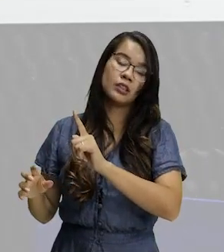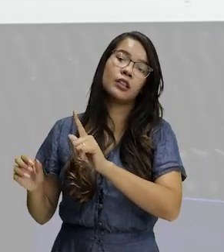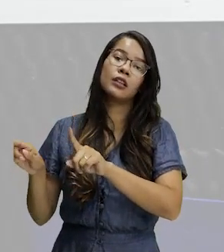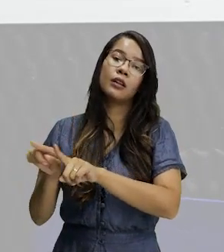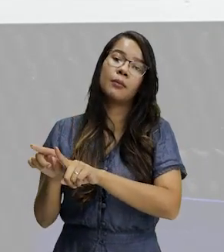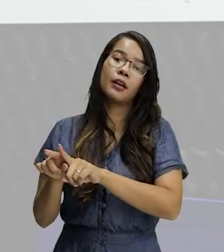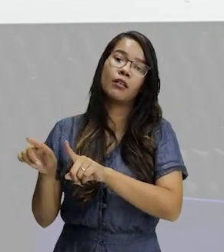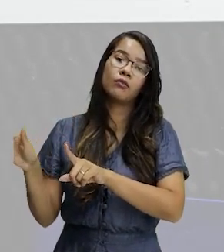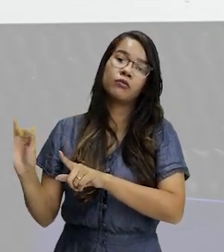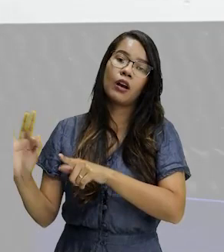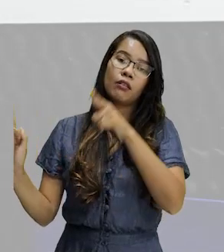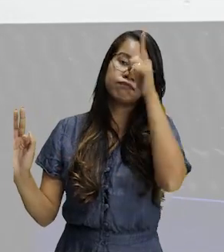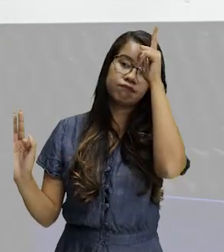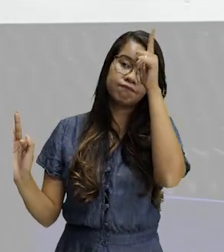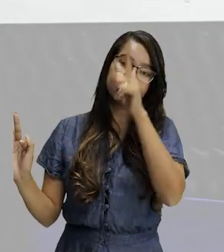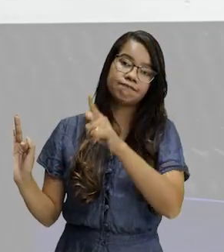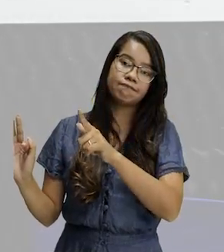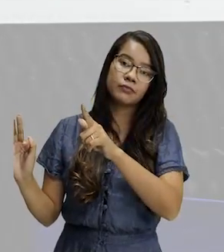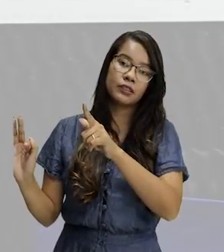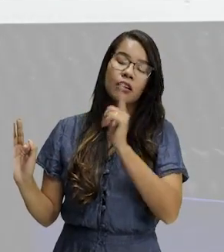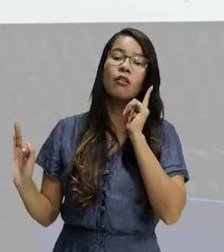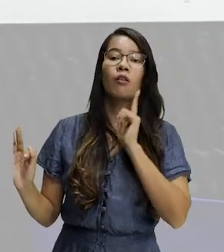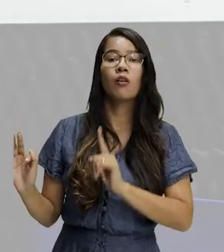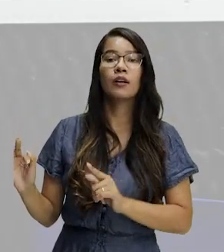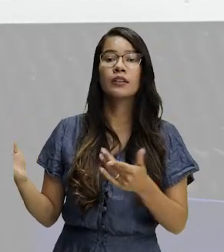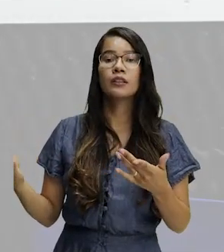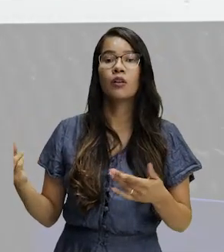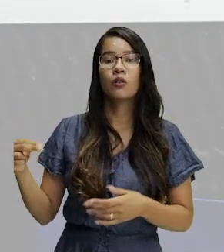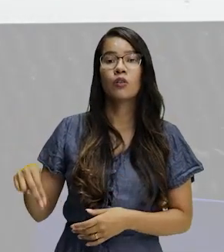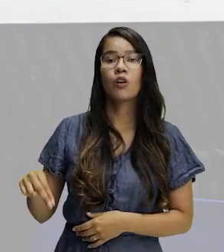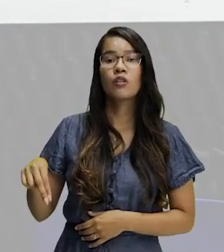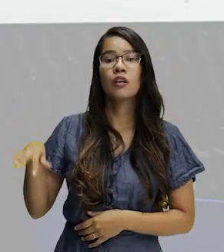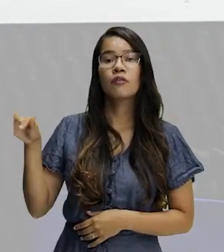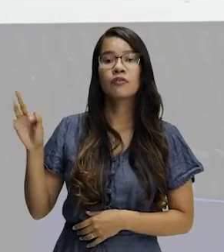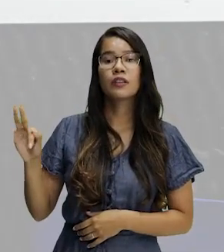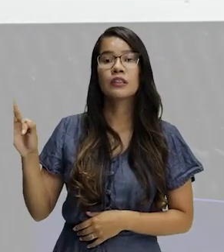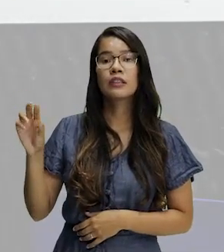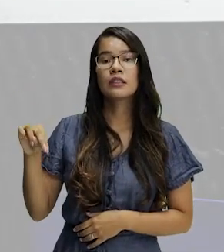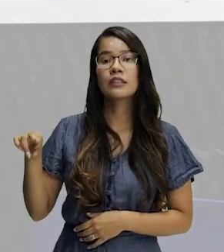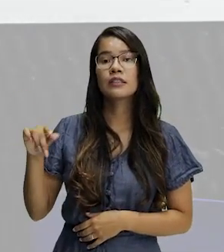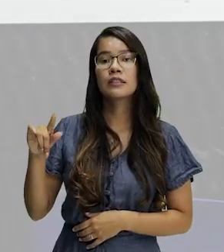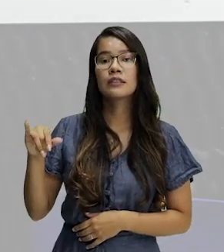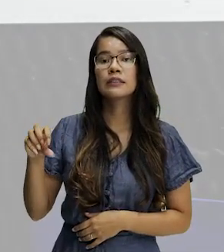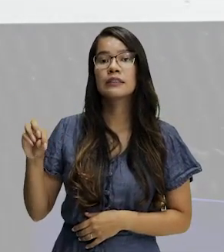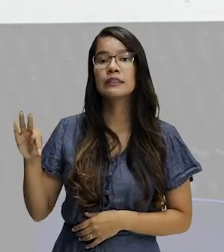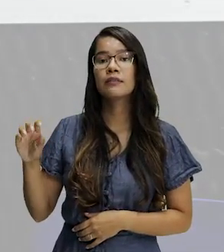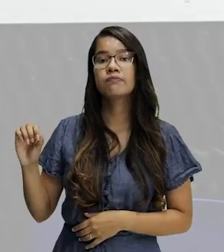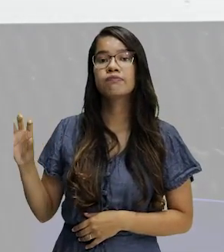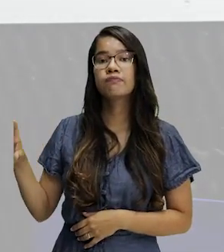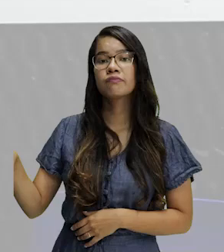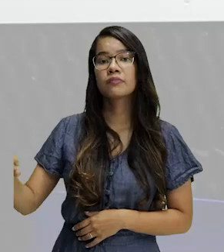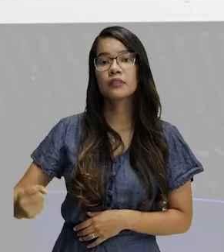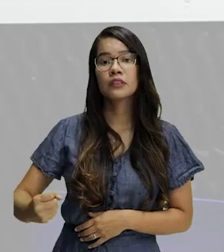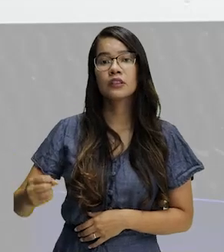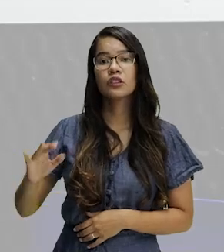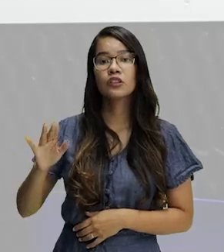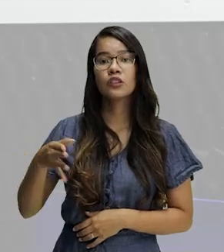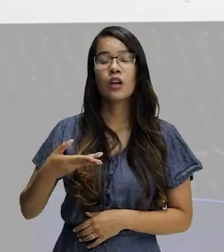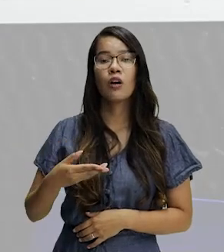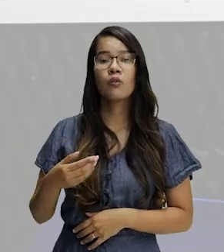o norte da França, os nazistas tomaram. O sul da França ficou um